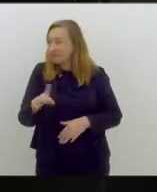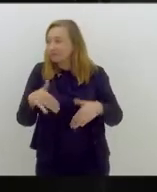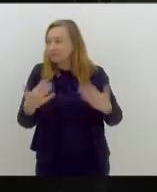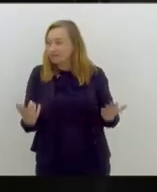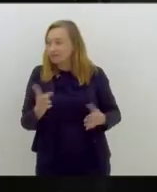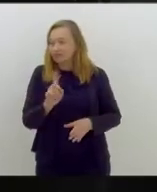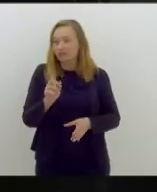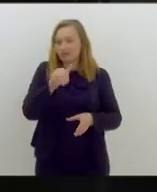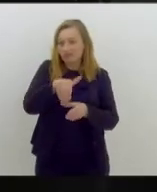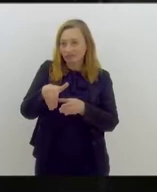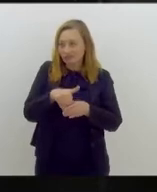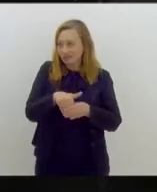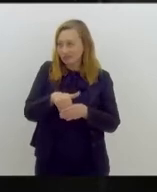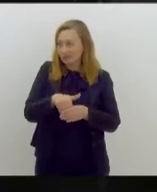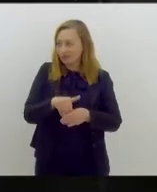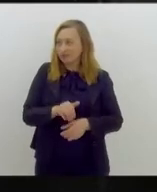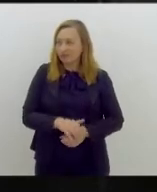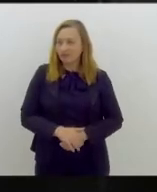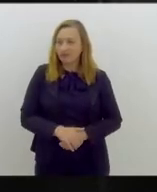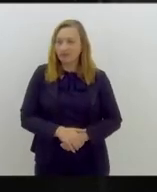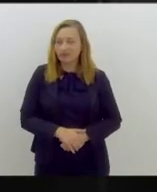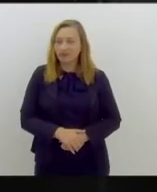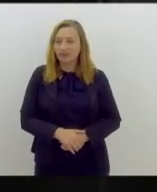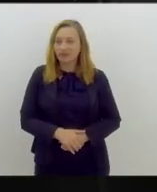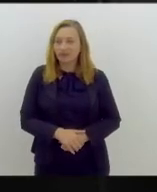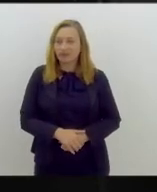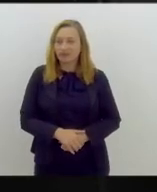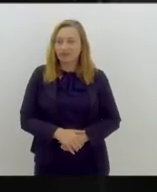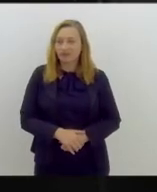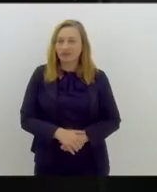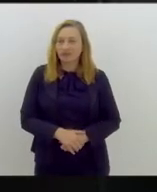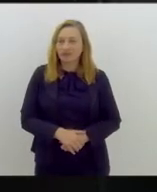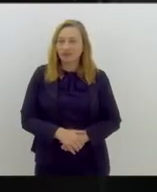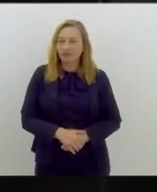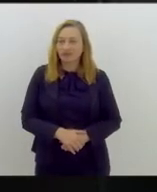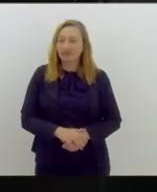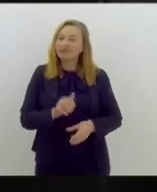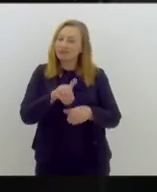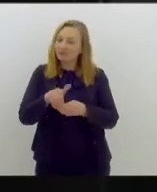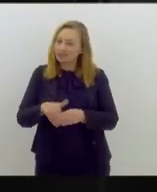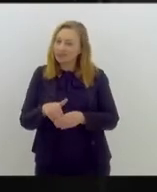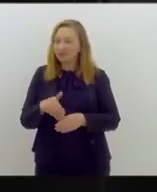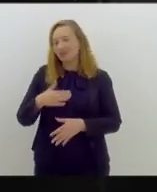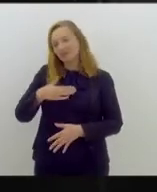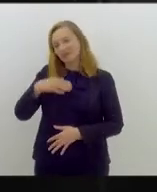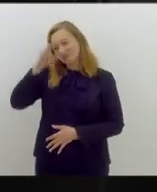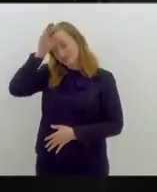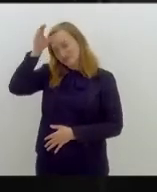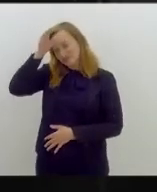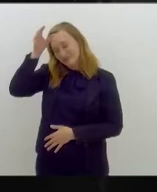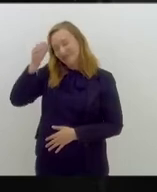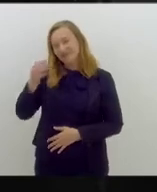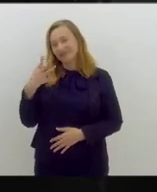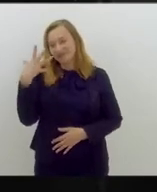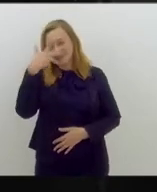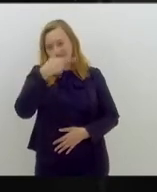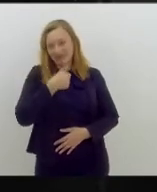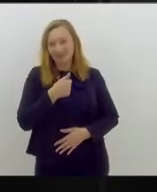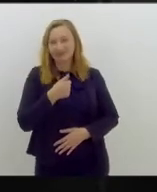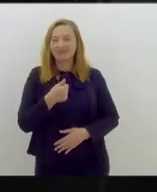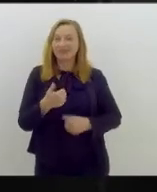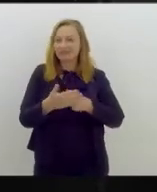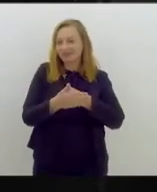votam muito dizia assim eu não posso votar eu não voto mas vota na minha tia muito linda esse carinho